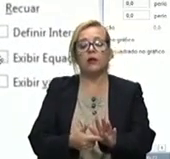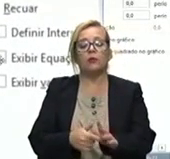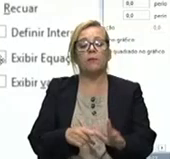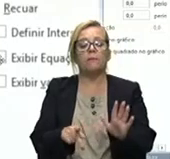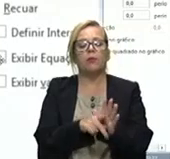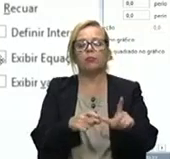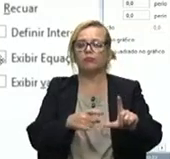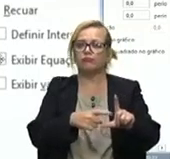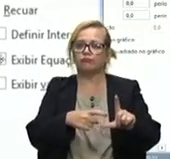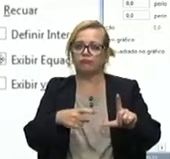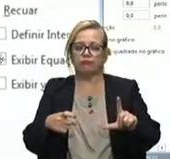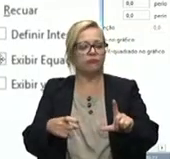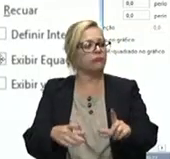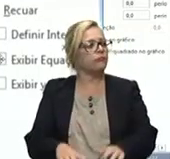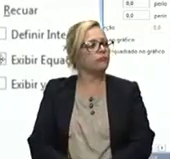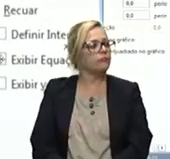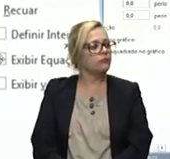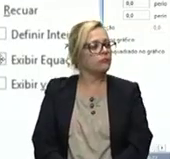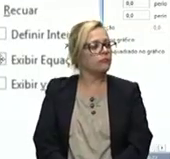gráfico.